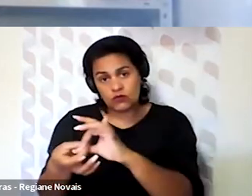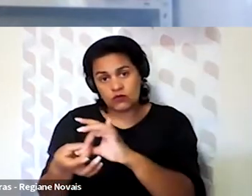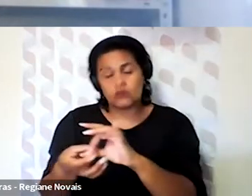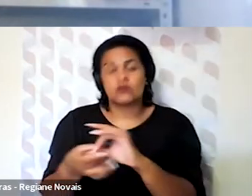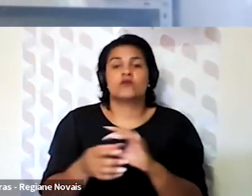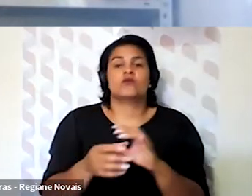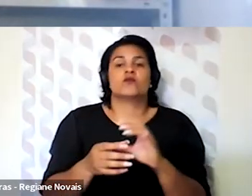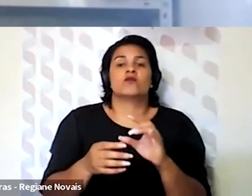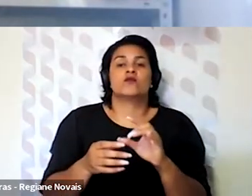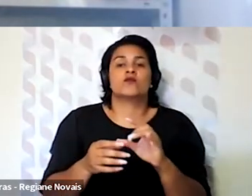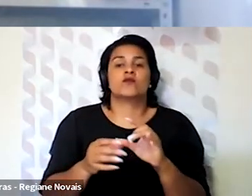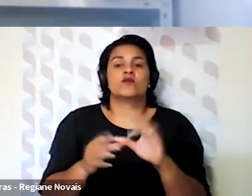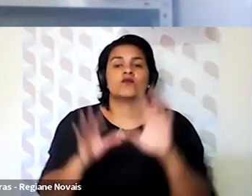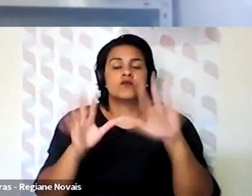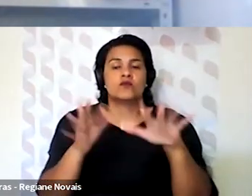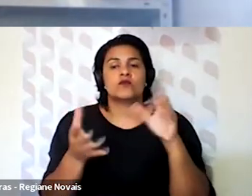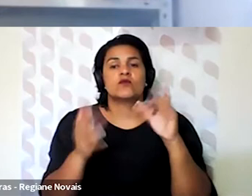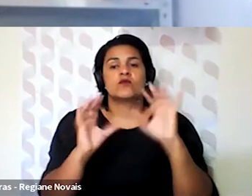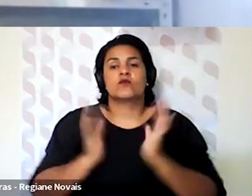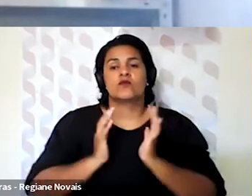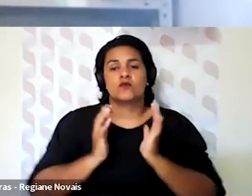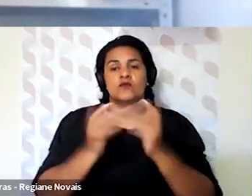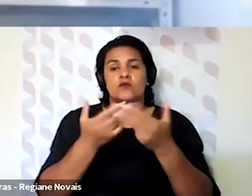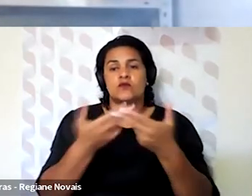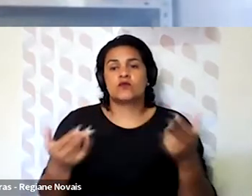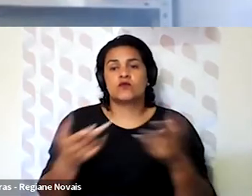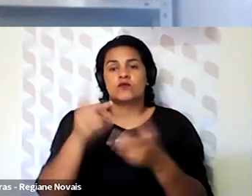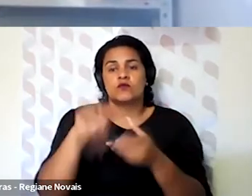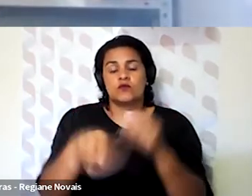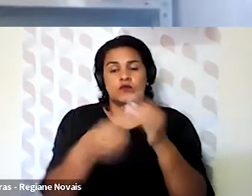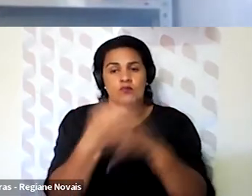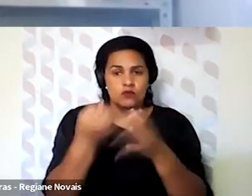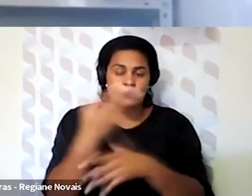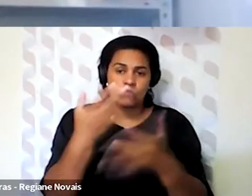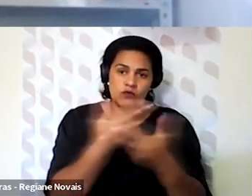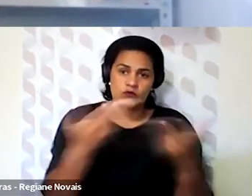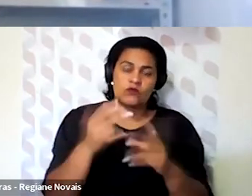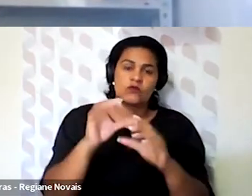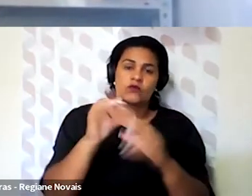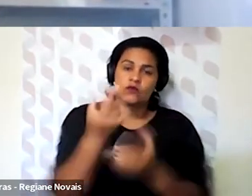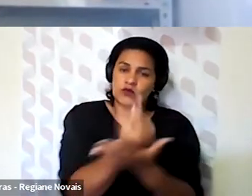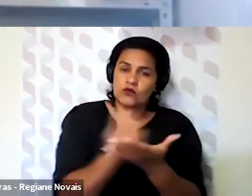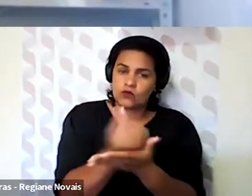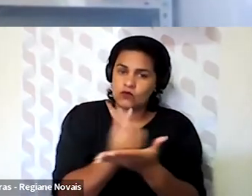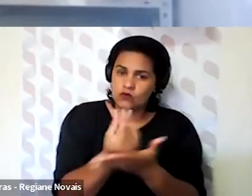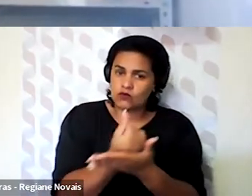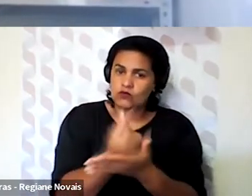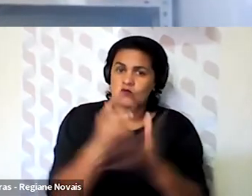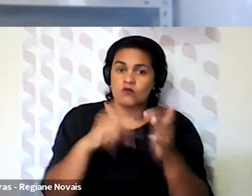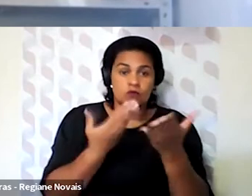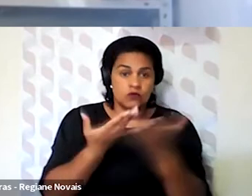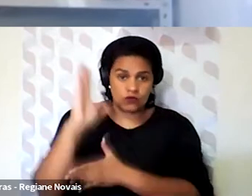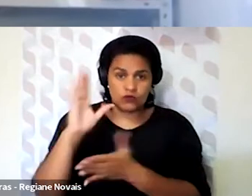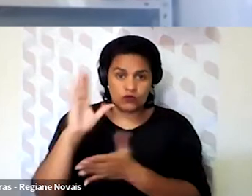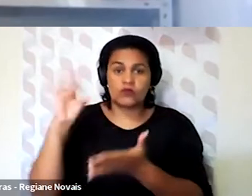a concentração de riqueza, quer dizer, o modelo de produção da riqueza, que é o modelo capitalista, não só vence